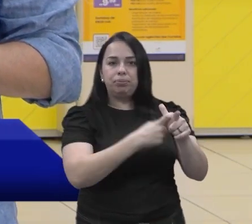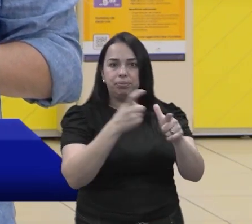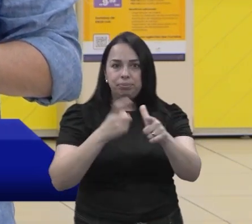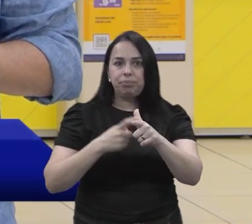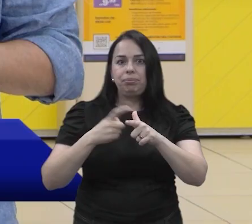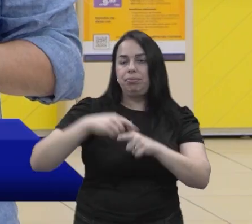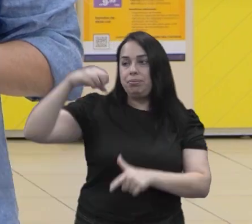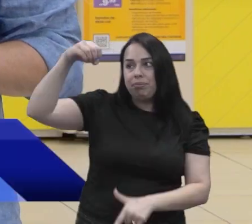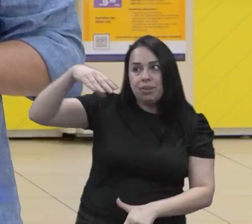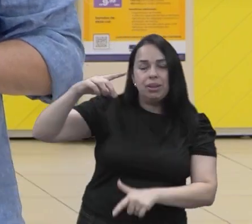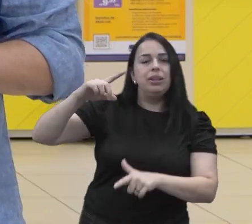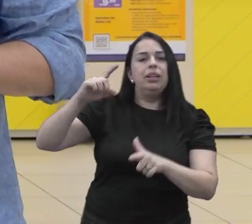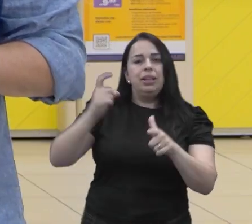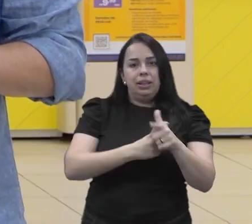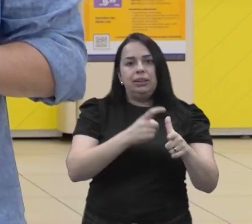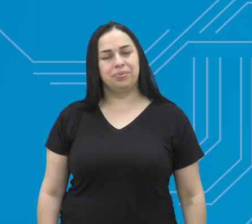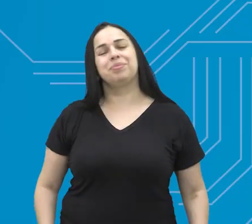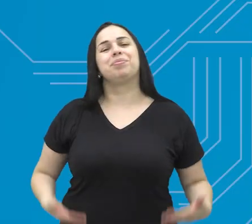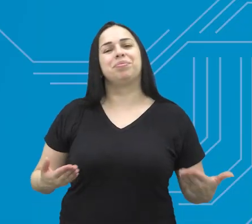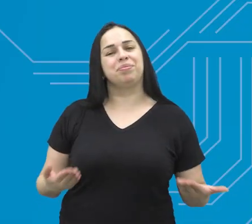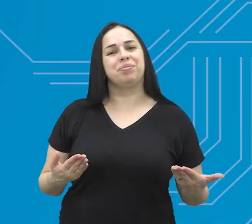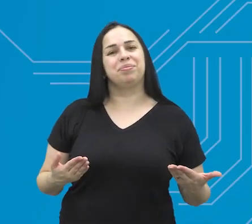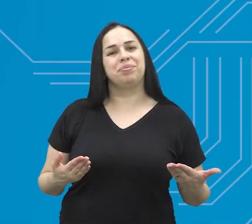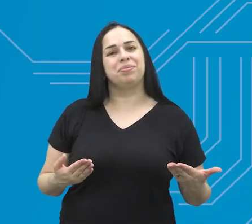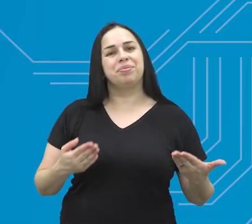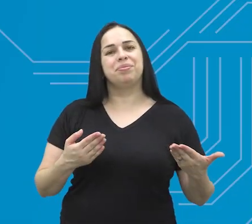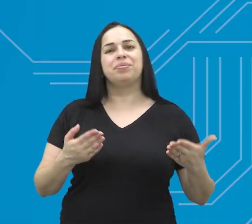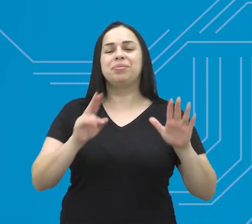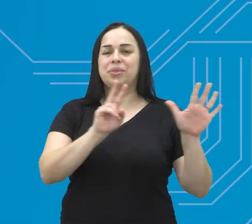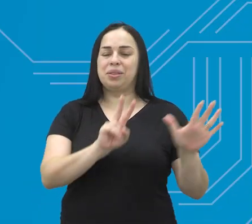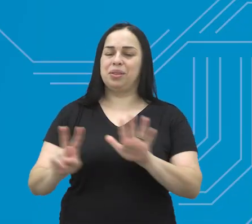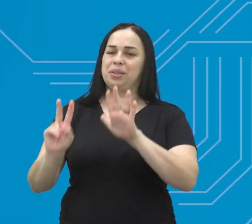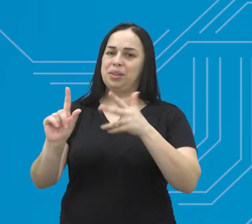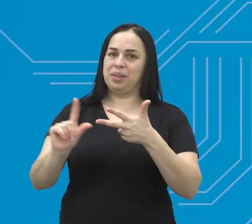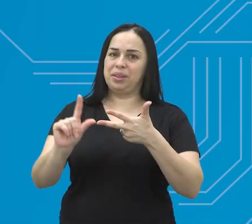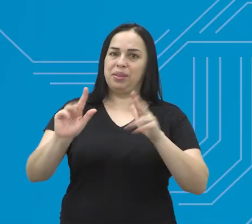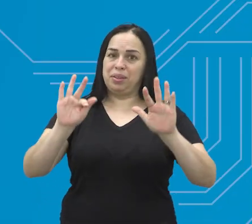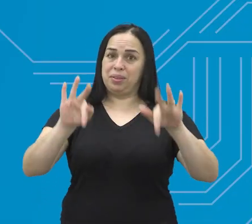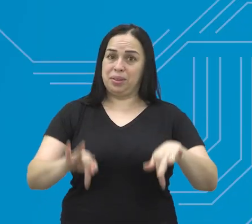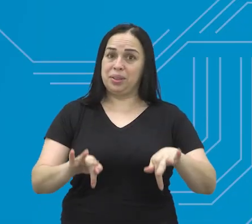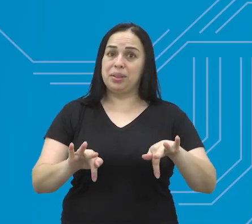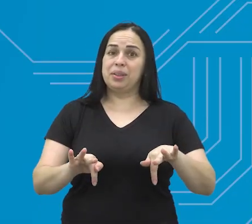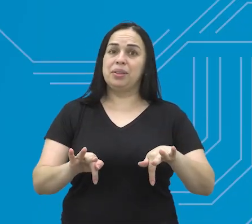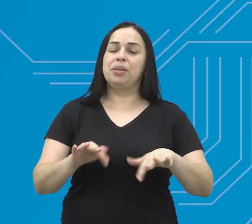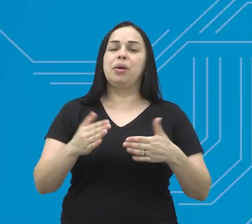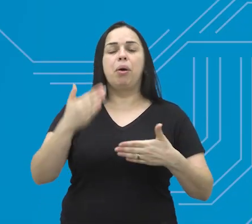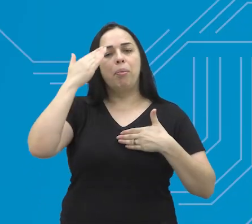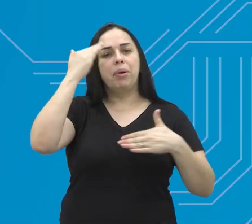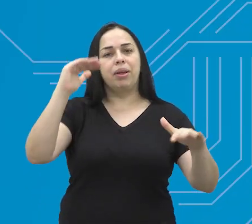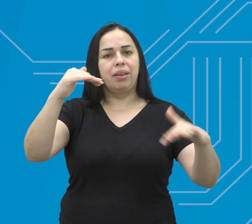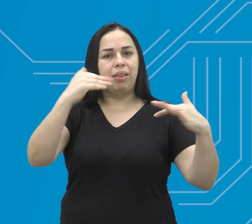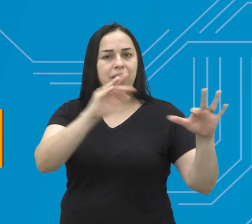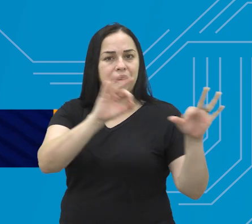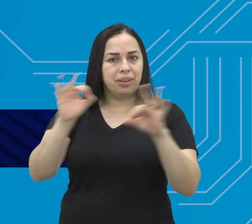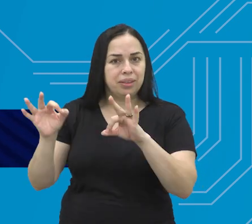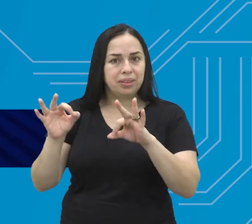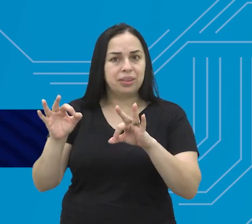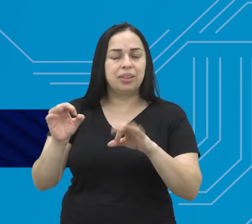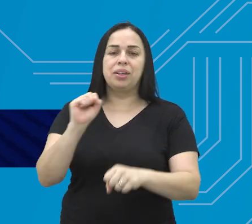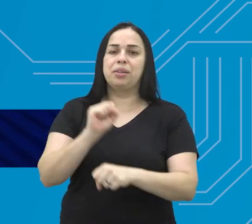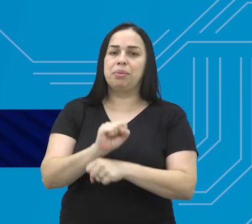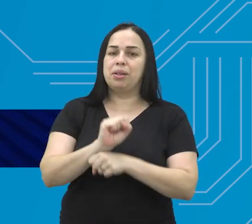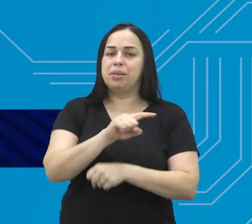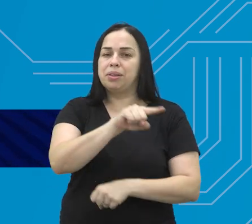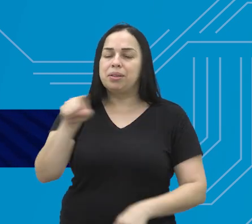blognoel.correios.com.br. Voltamos ao estúdio. É isso, pessoal. Essa edição do Semana Legislativa fica por aqui. Muito obrigada pela